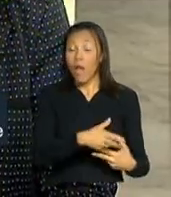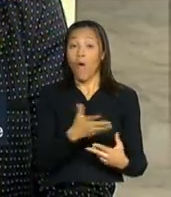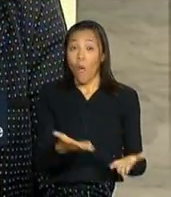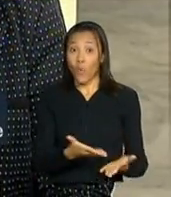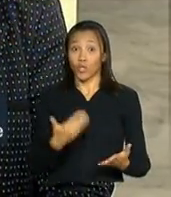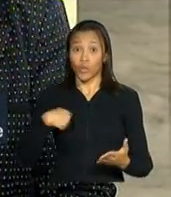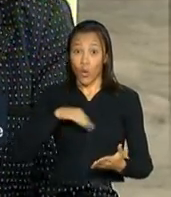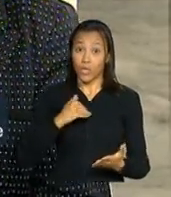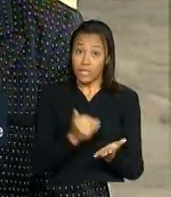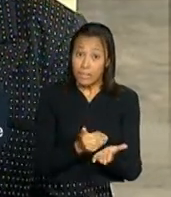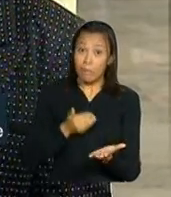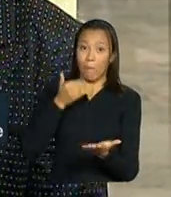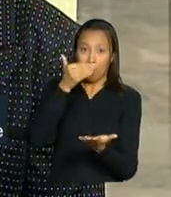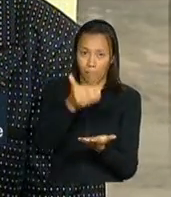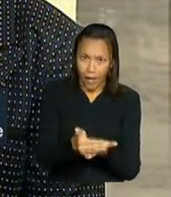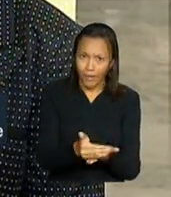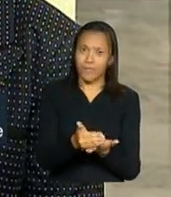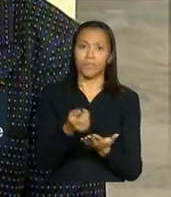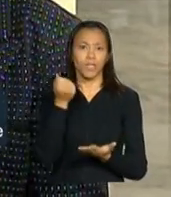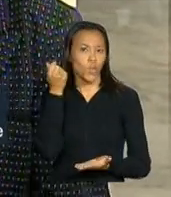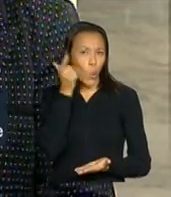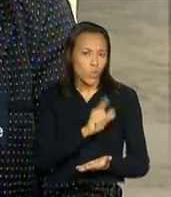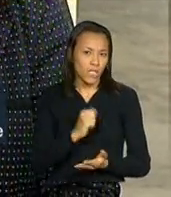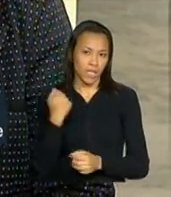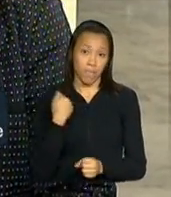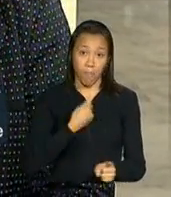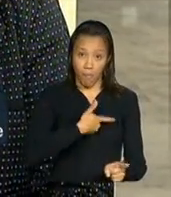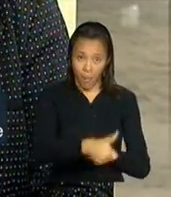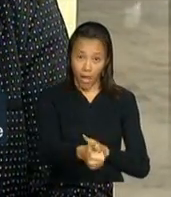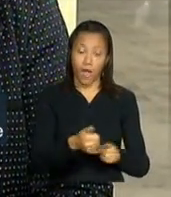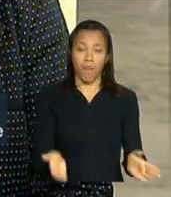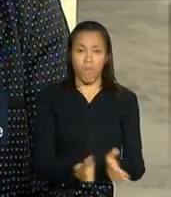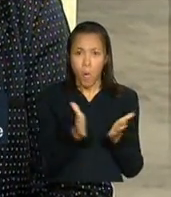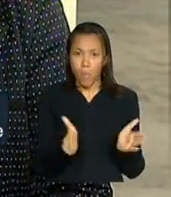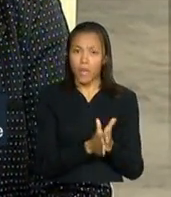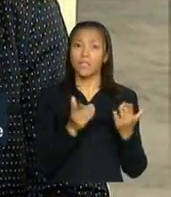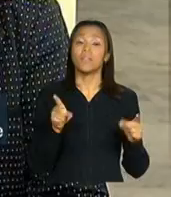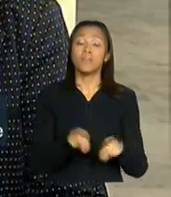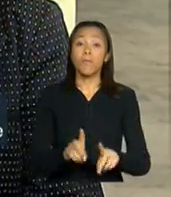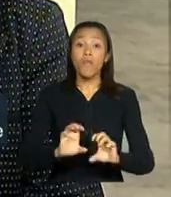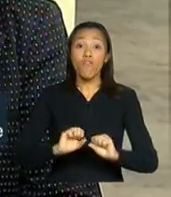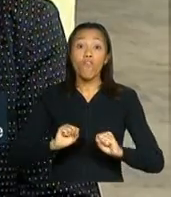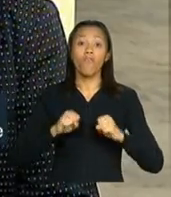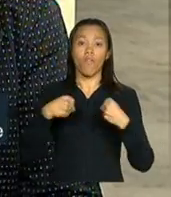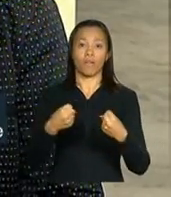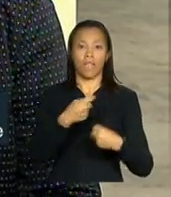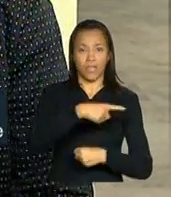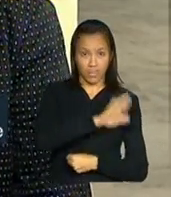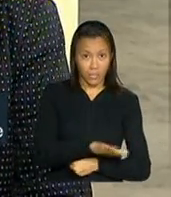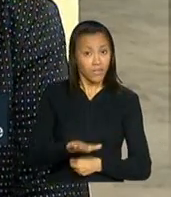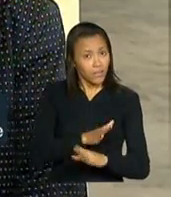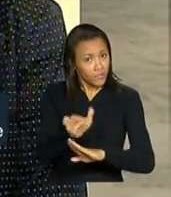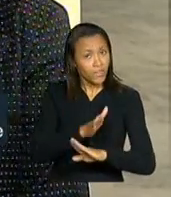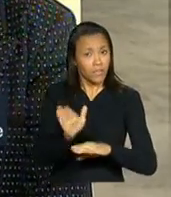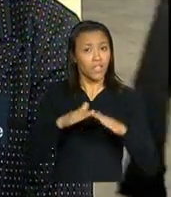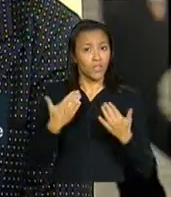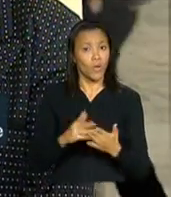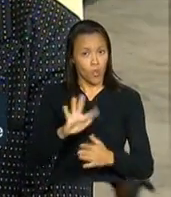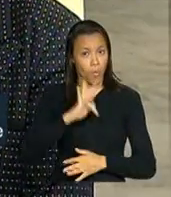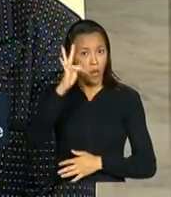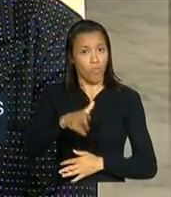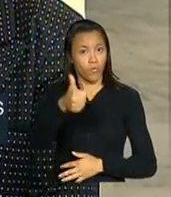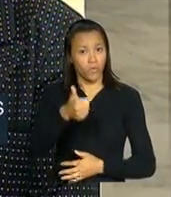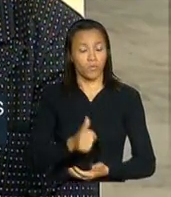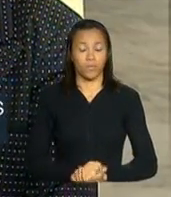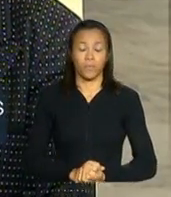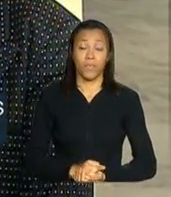deu um passo hoje que é um passo para superar a pobreza mas que fortalece também a presença dessas crianças na escola e constrói o futuro e